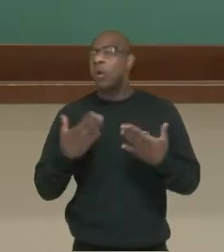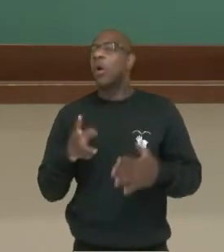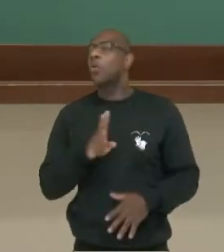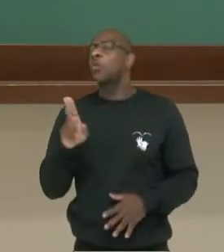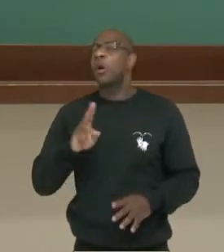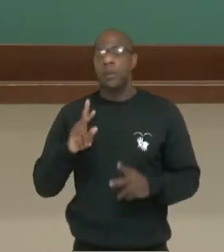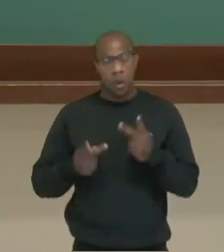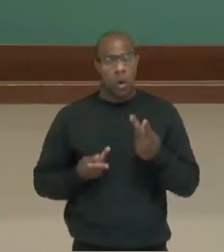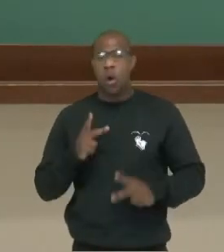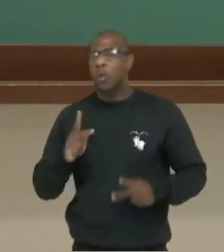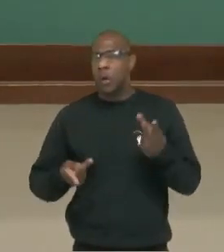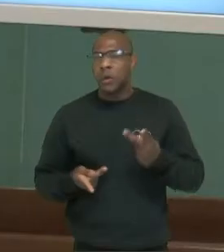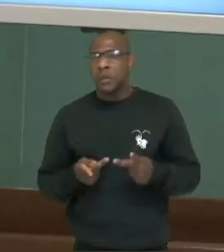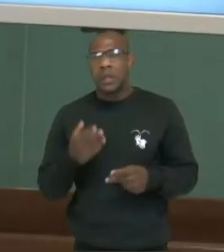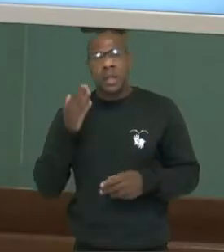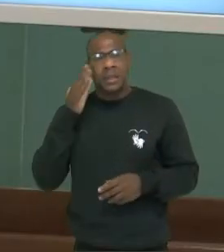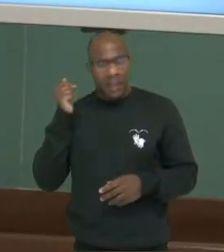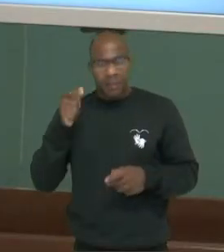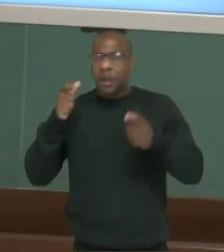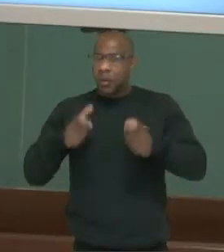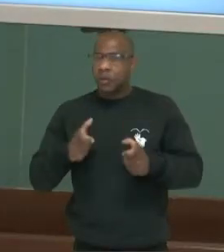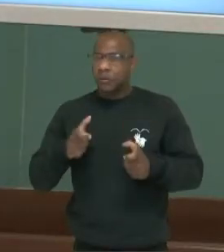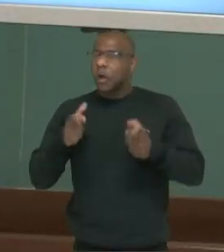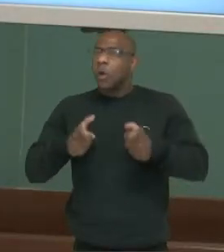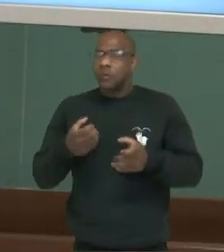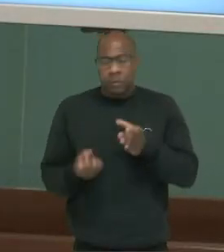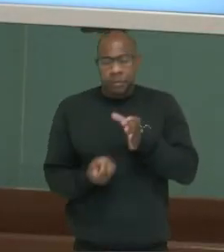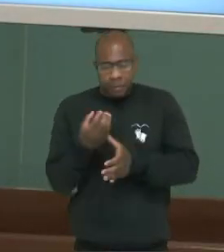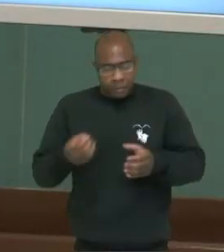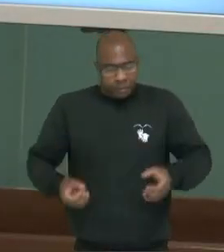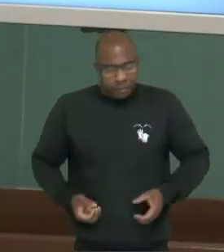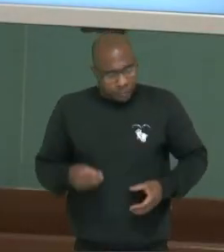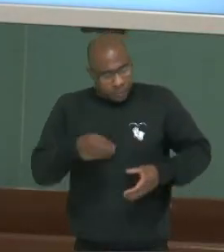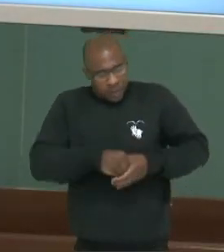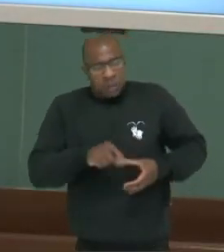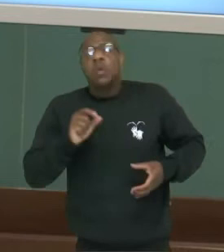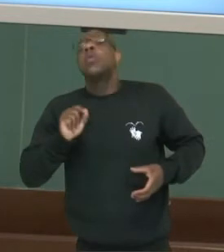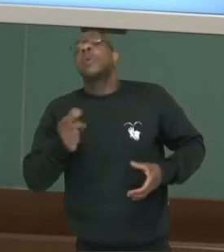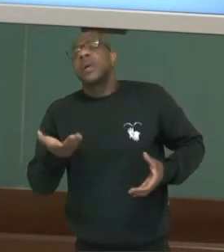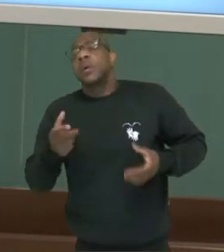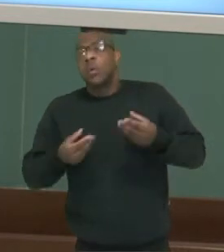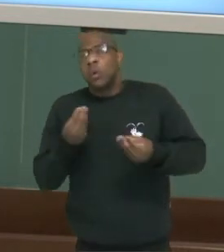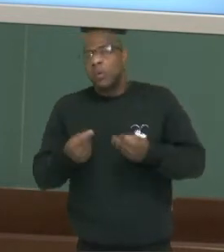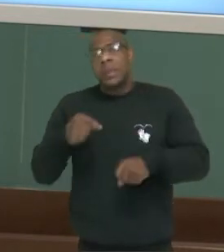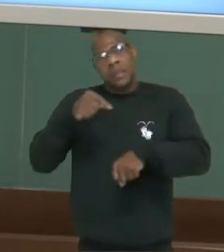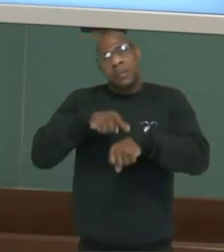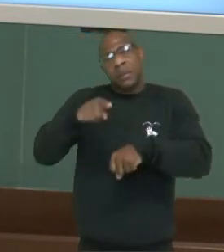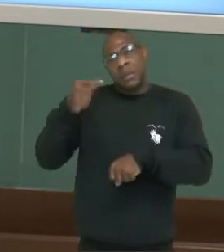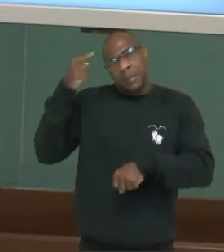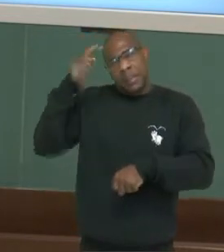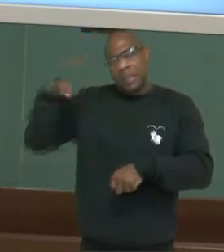são eles? Onde são formados? Vamos dar um tempinho para vocês pensarem.